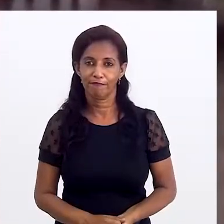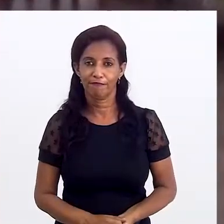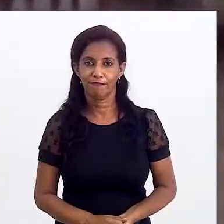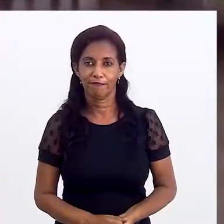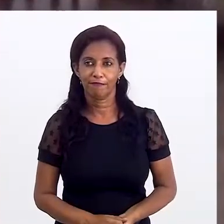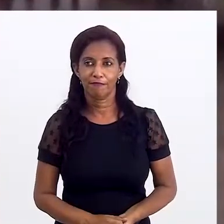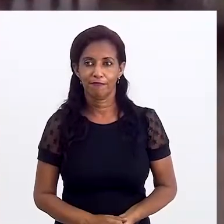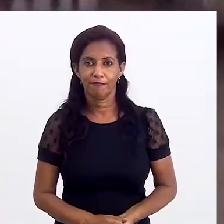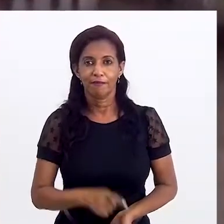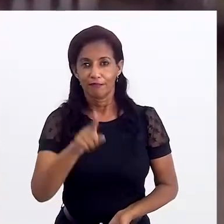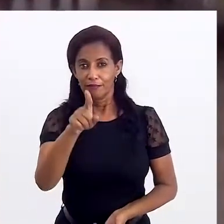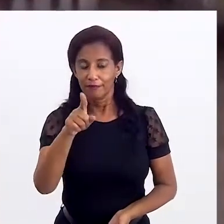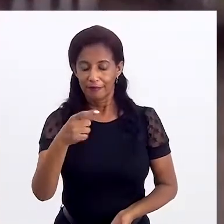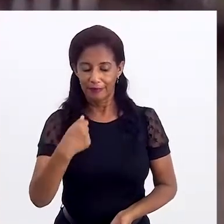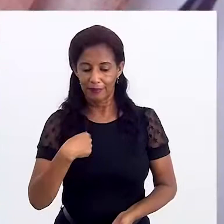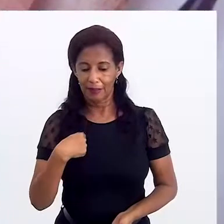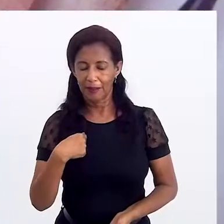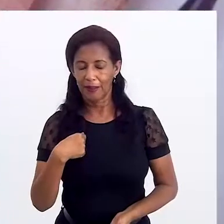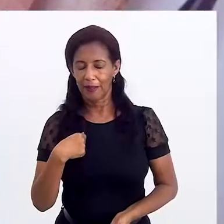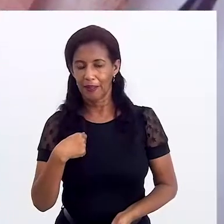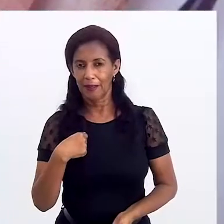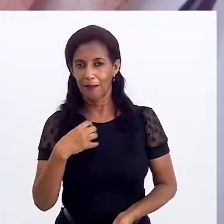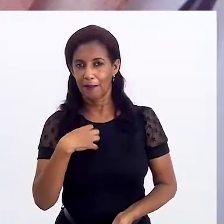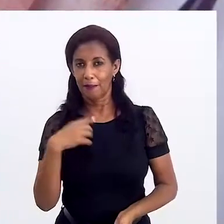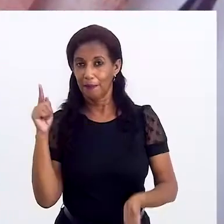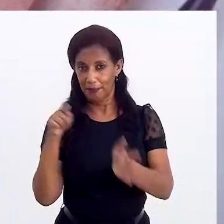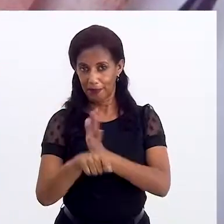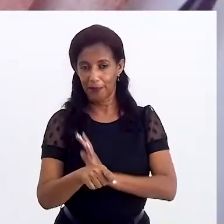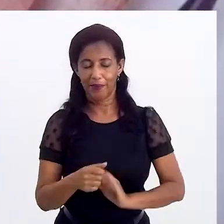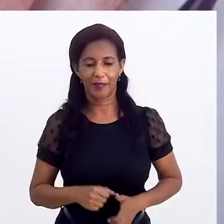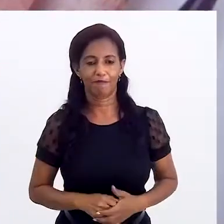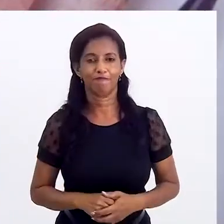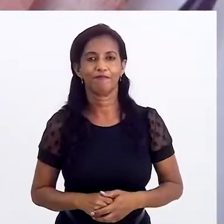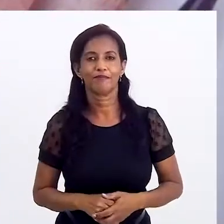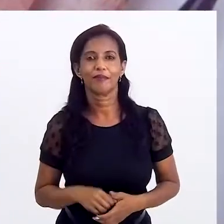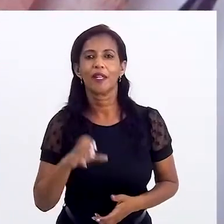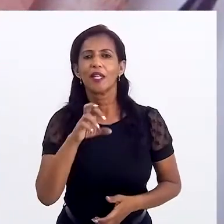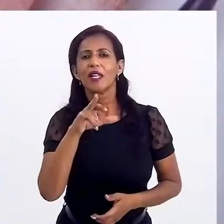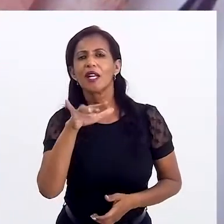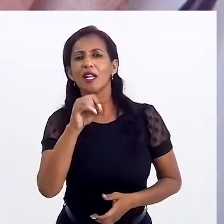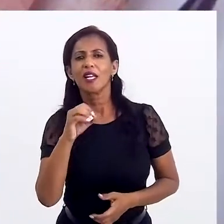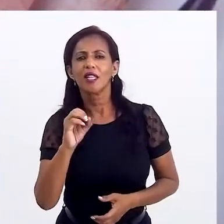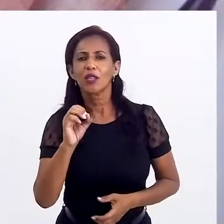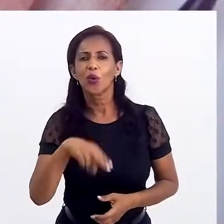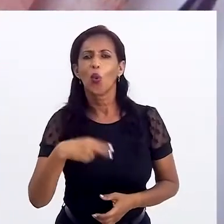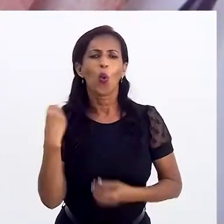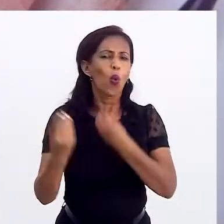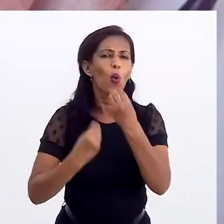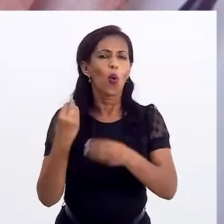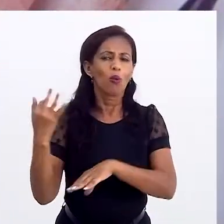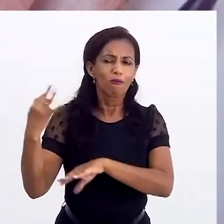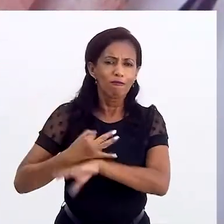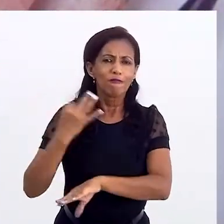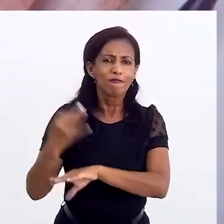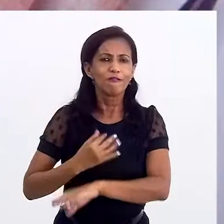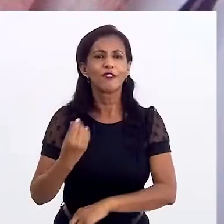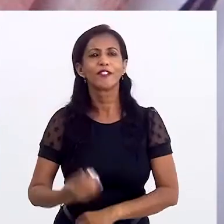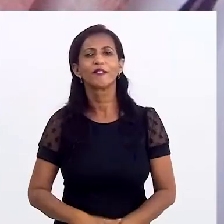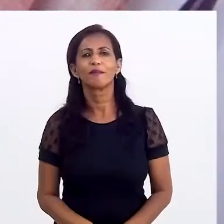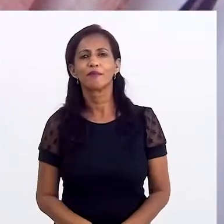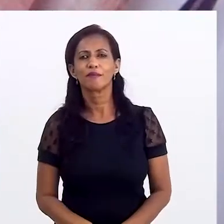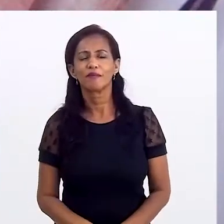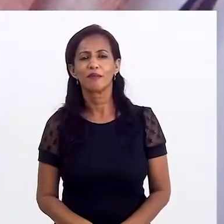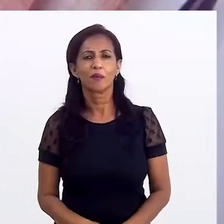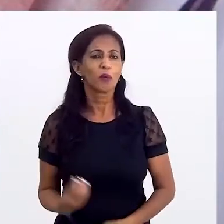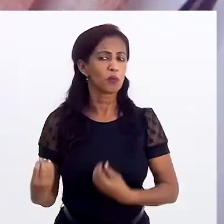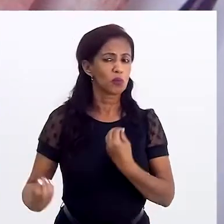está levantando, né? E você me deu agora uma ótima pergunta, que é a seguinte: Cleiton, como você